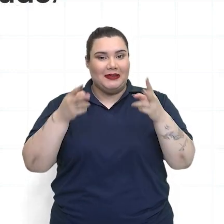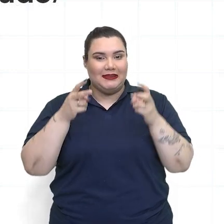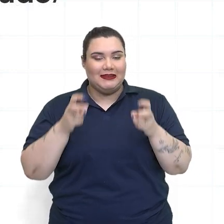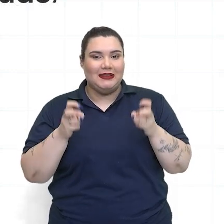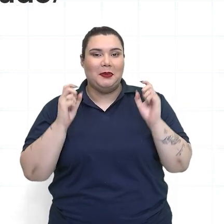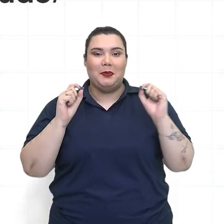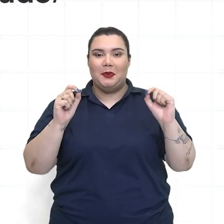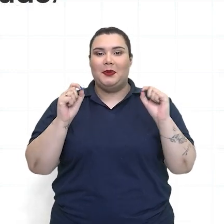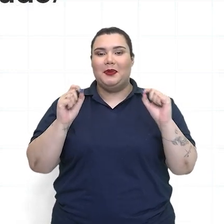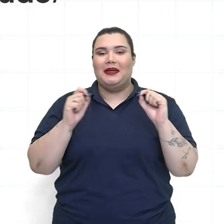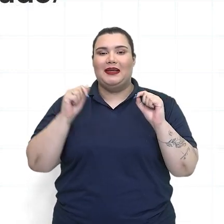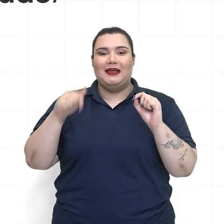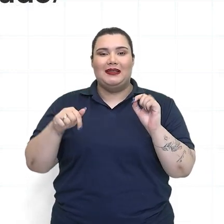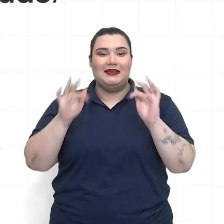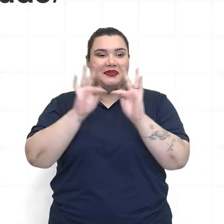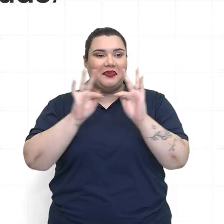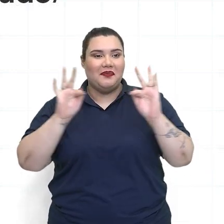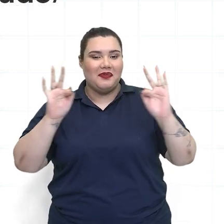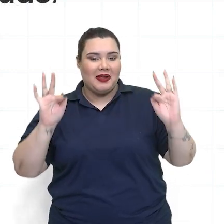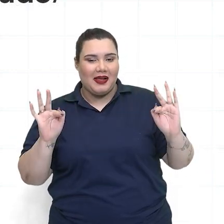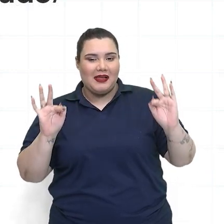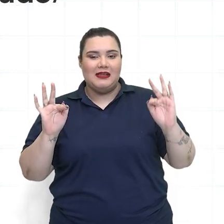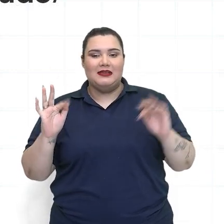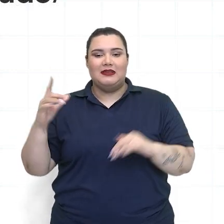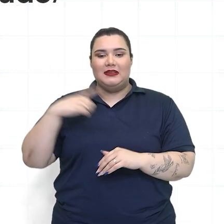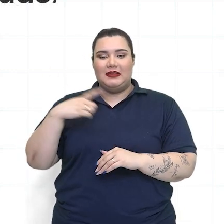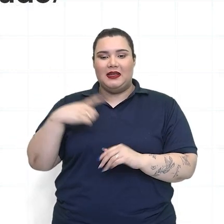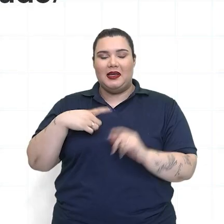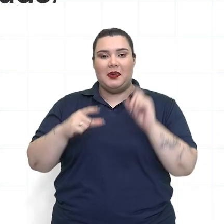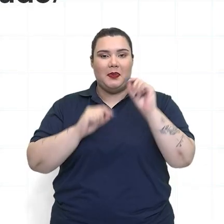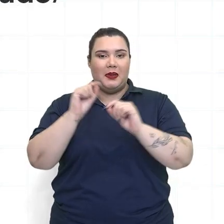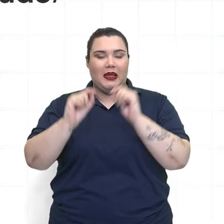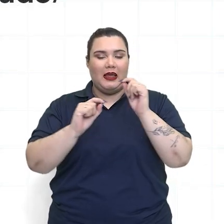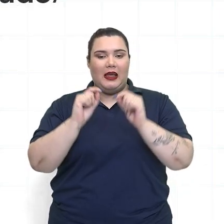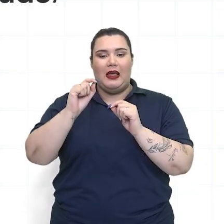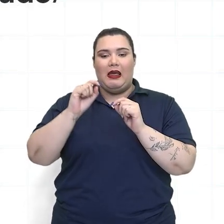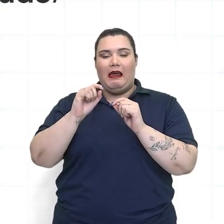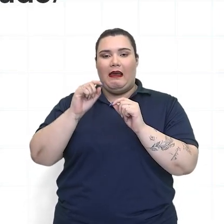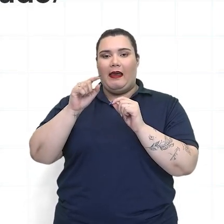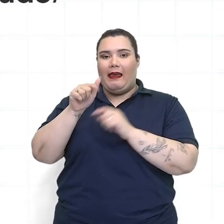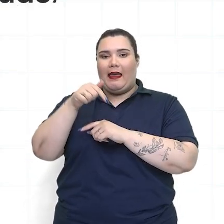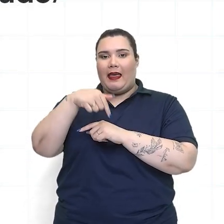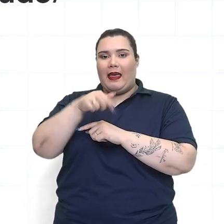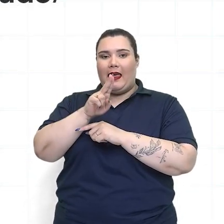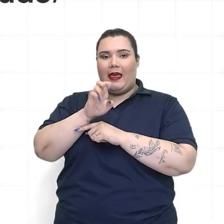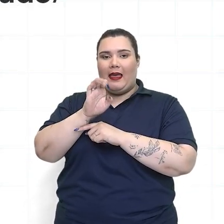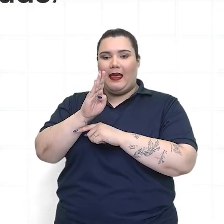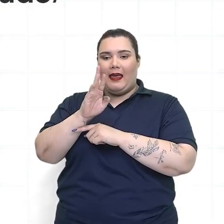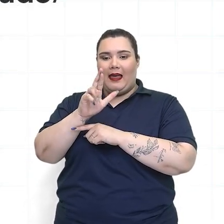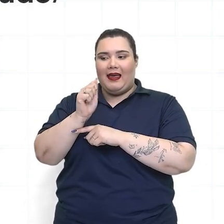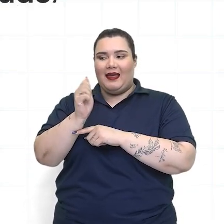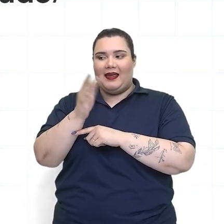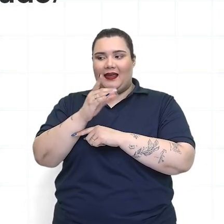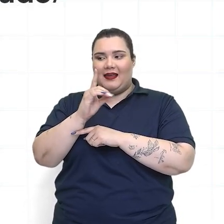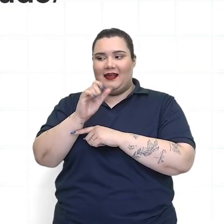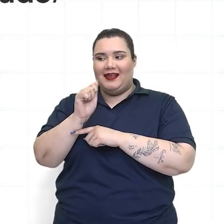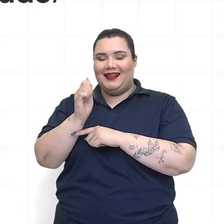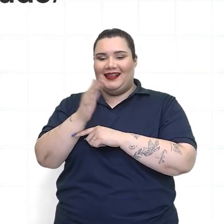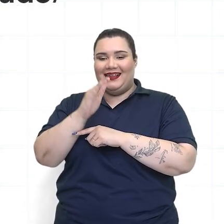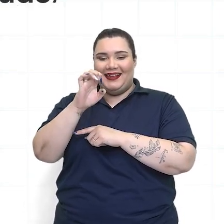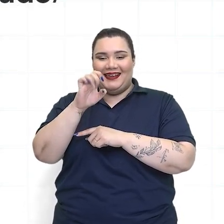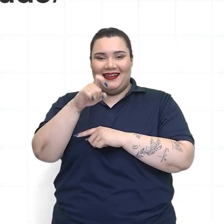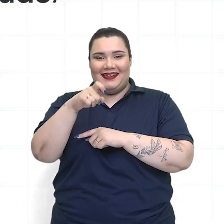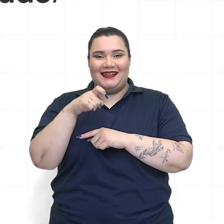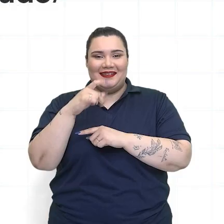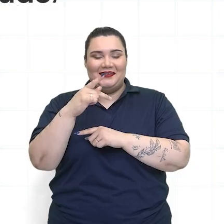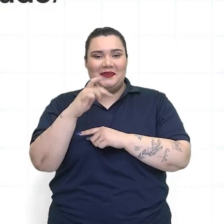nessa frase? Que há o quê? A quebra da expectativa. Por quê? Porque uma vez que a gente acorda cedo, é para a gente